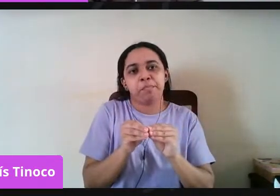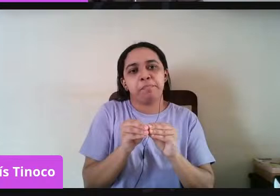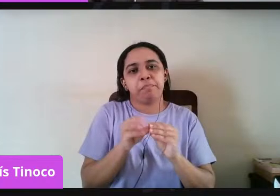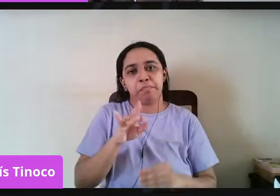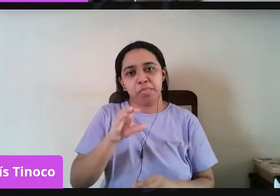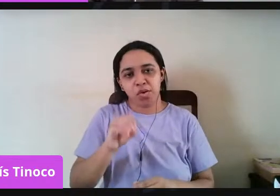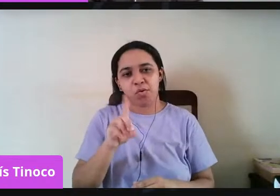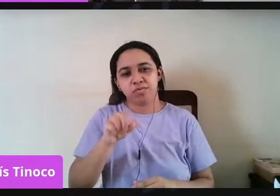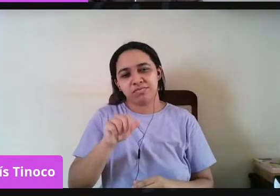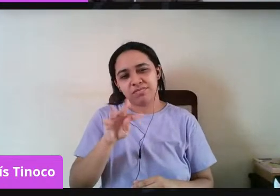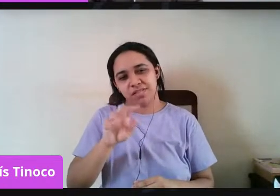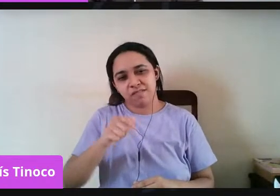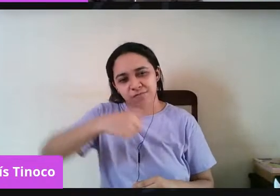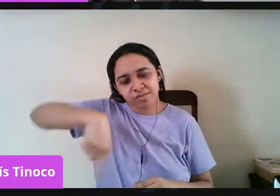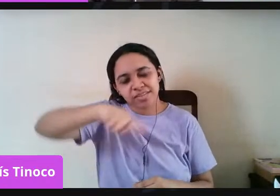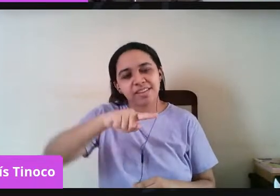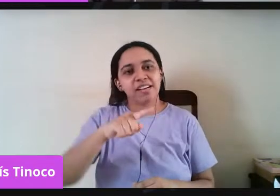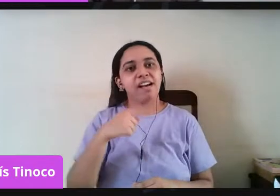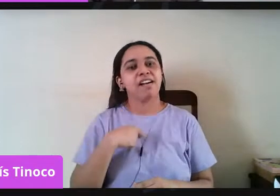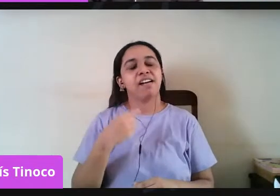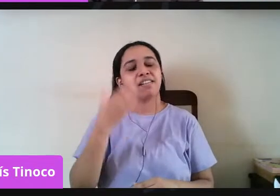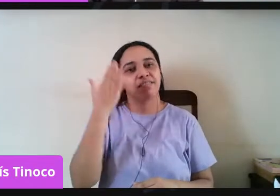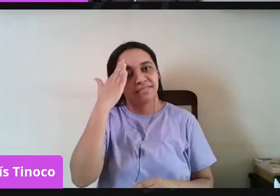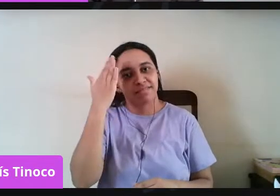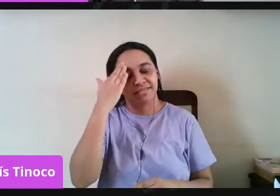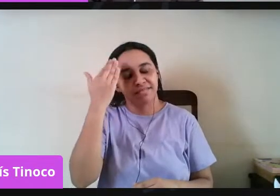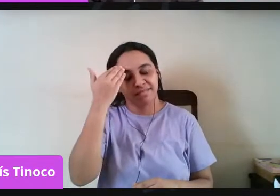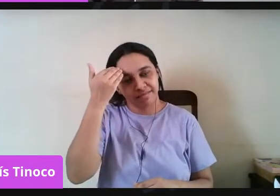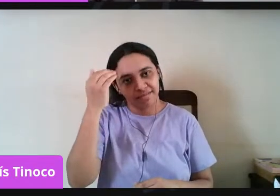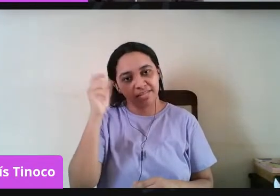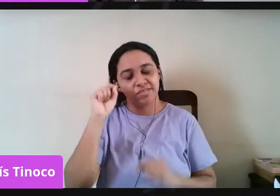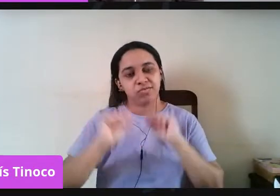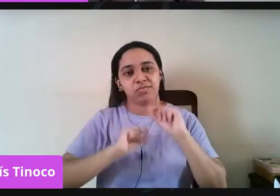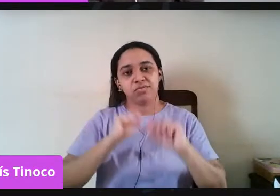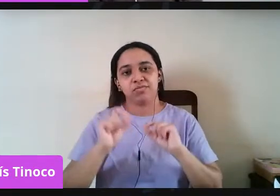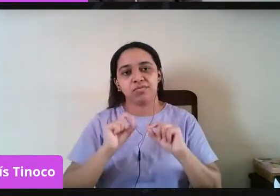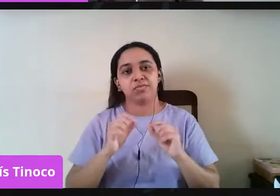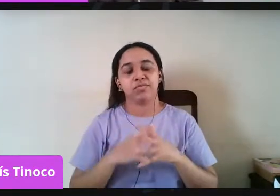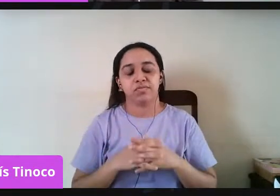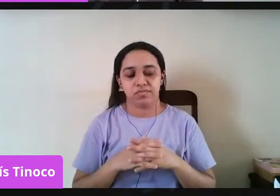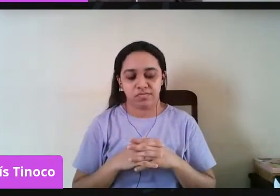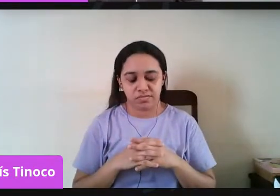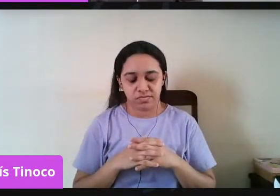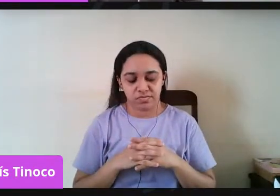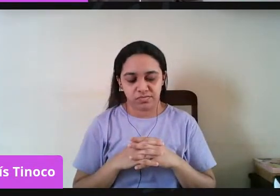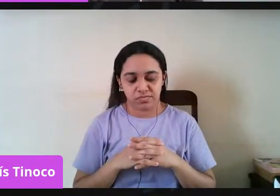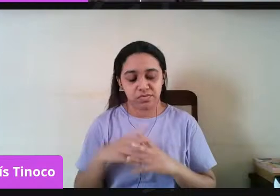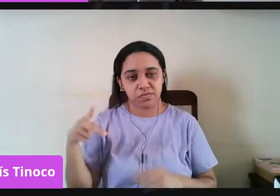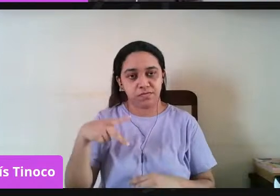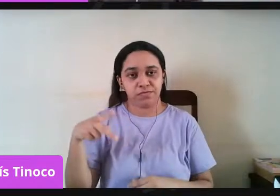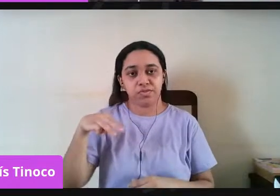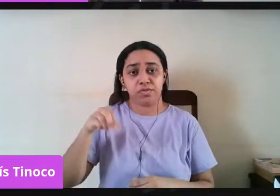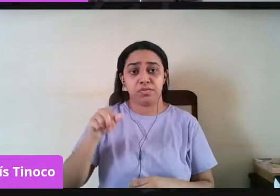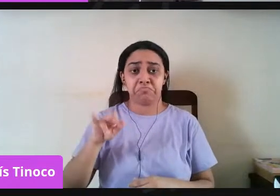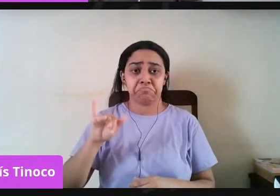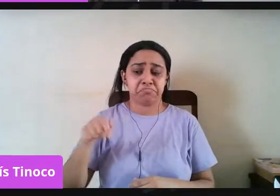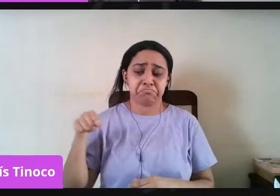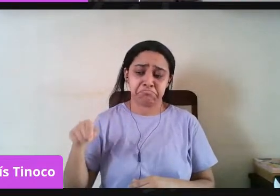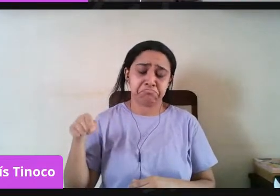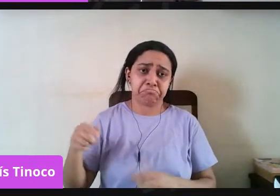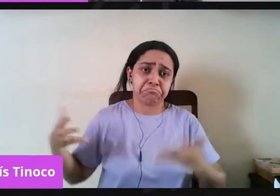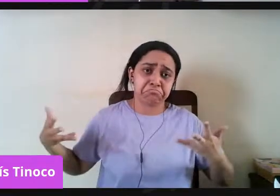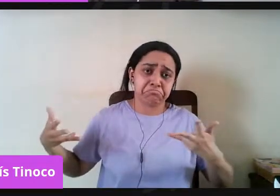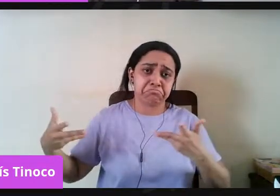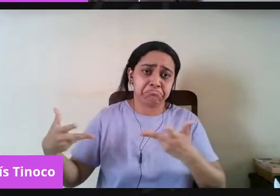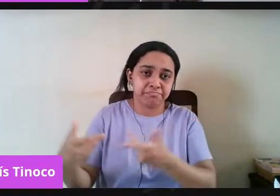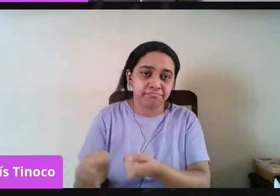isso, podem ter uma noção do que a professora traz de riqueza para